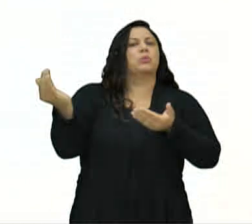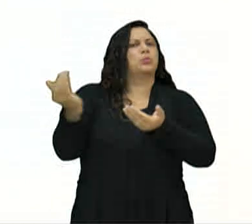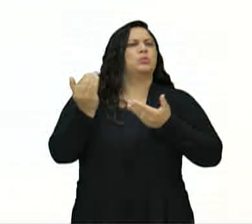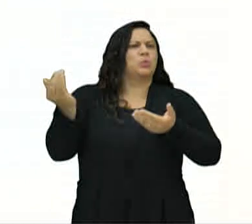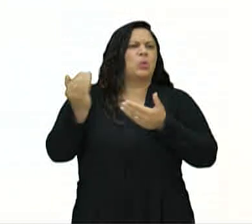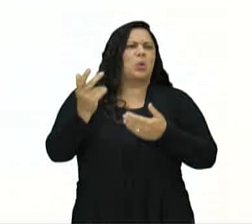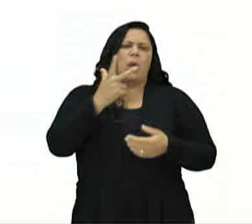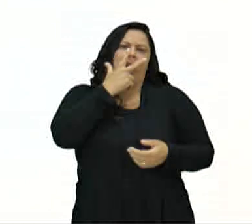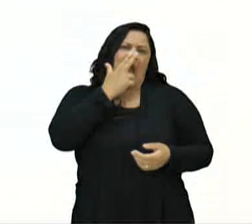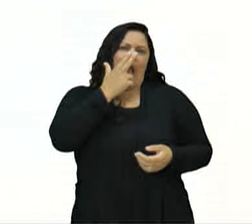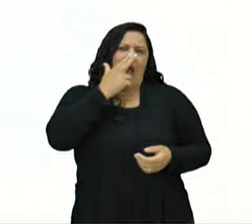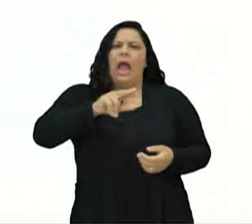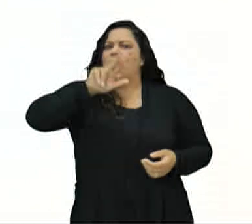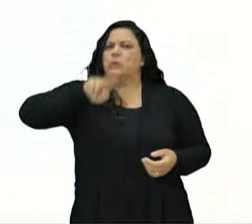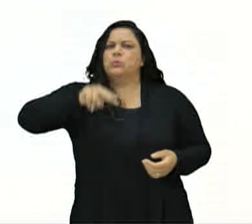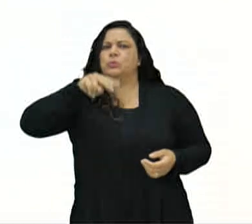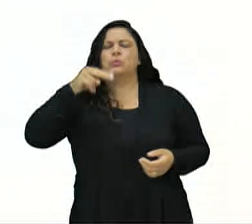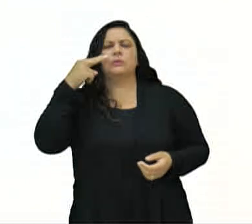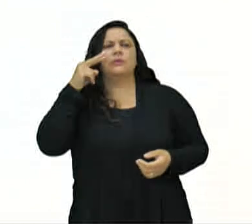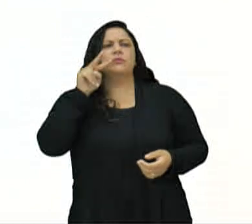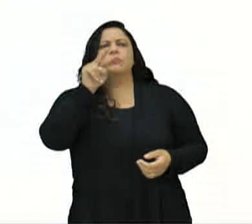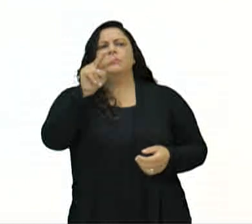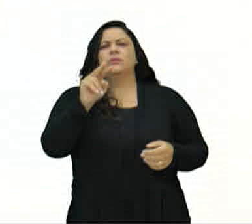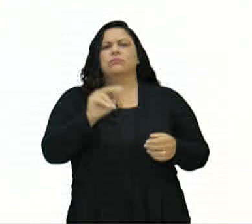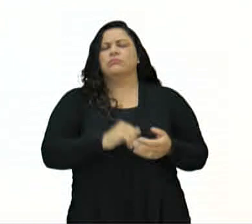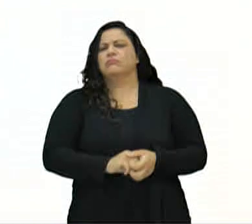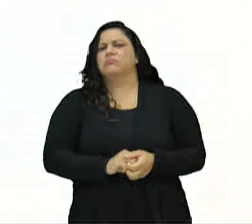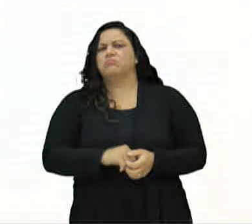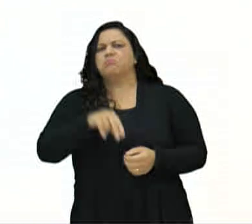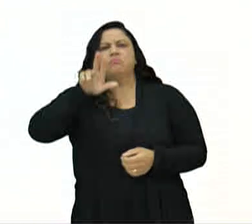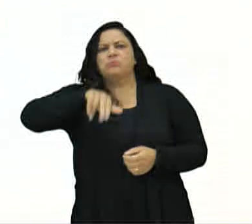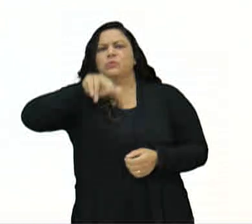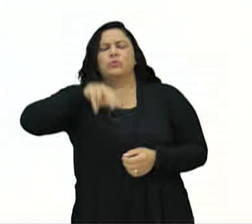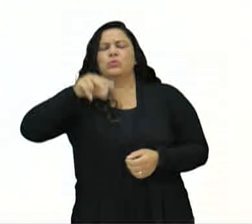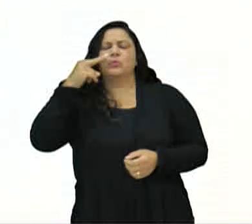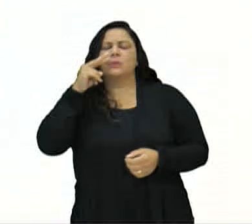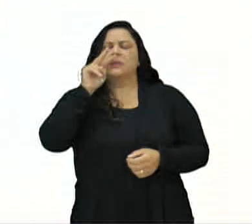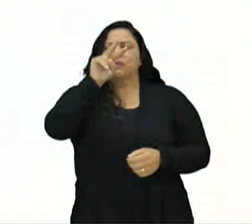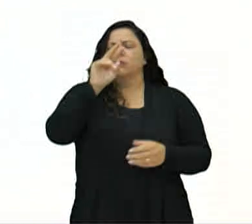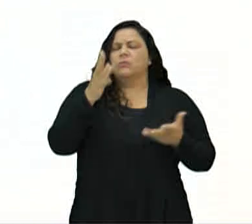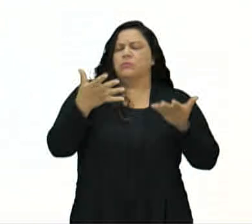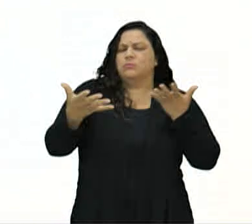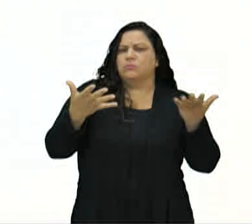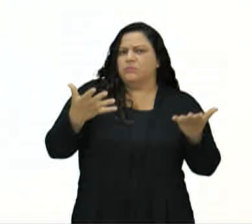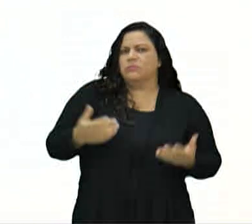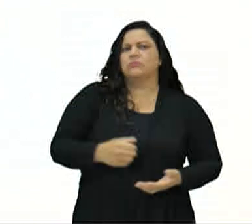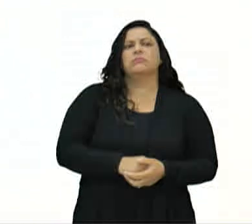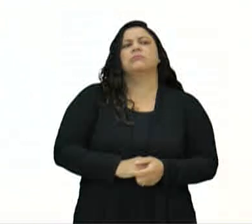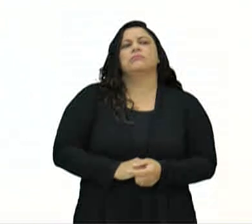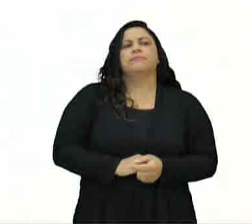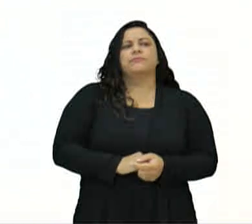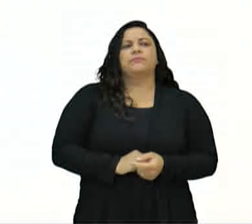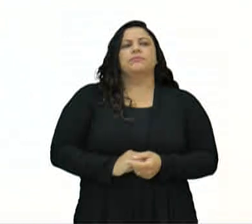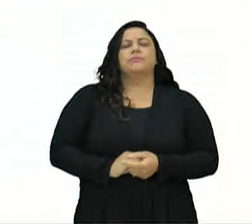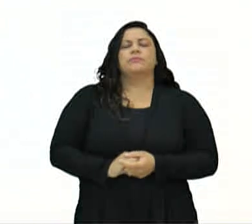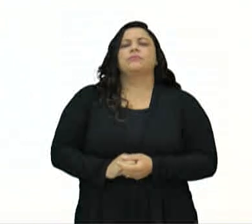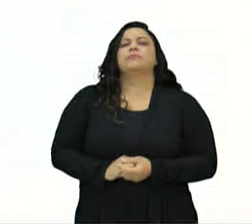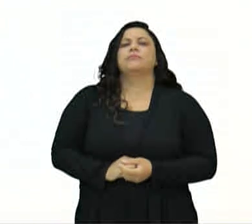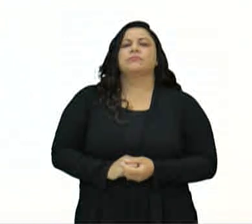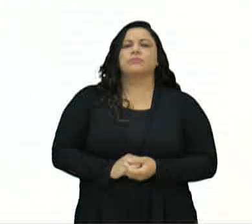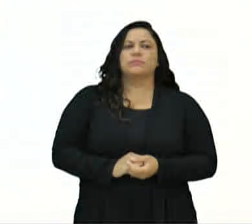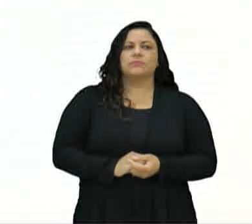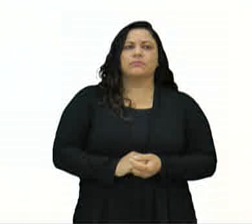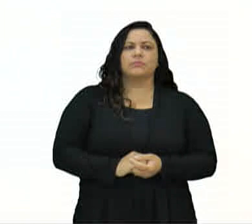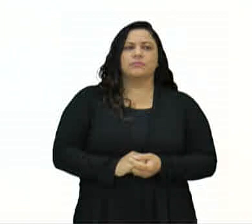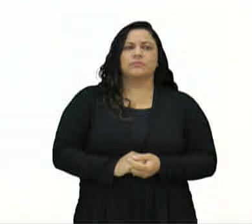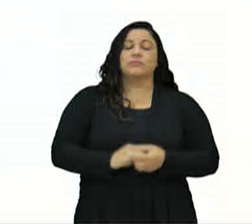tenham tido o contato físico, né, com esse tipo de publicação. Então, nós teremos acá